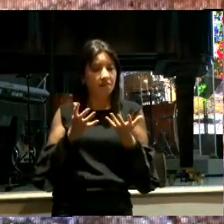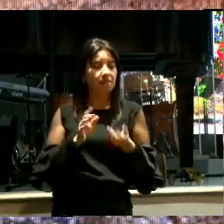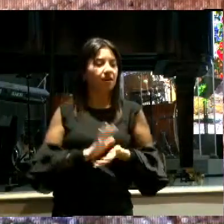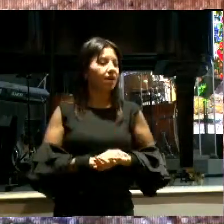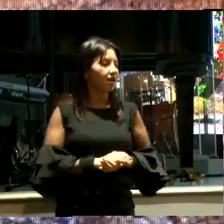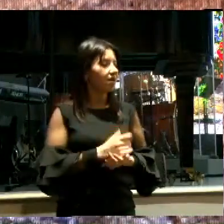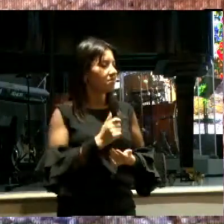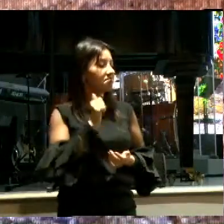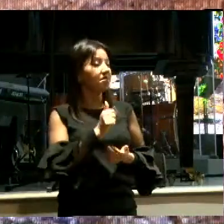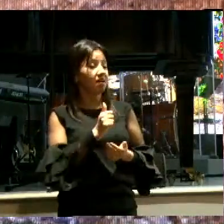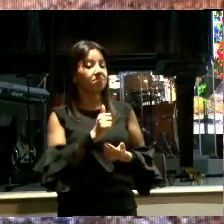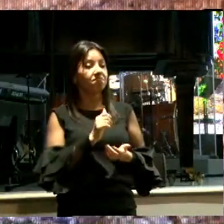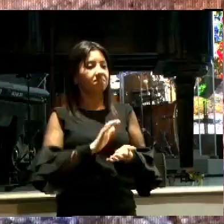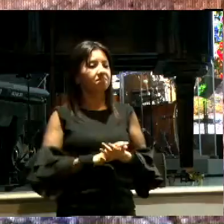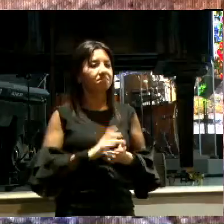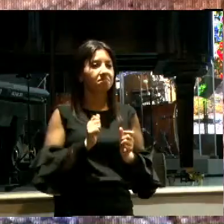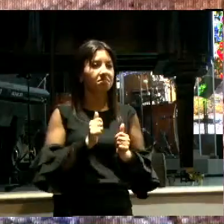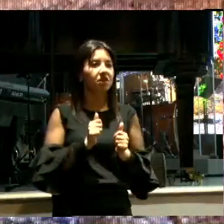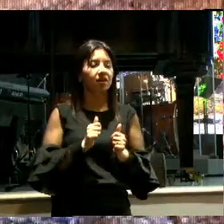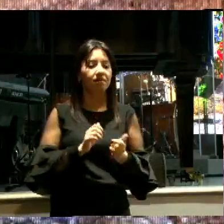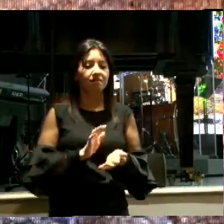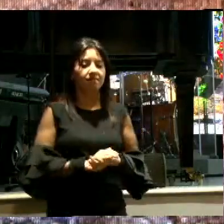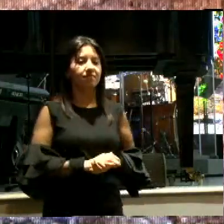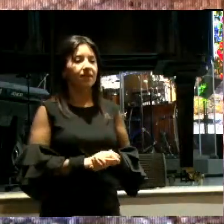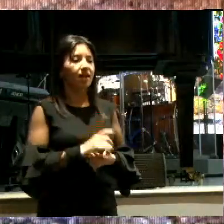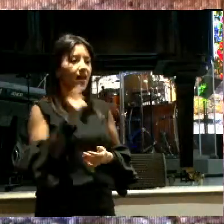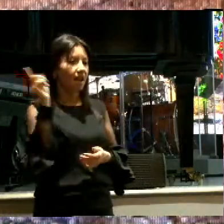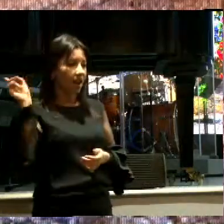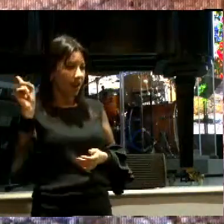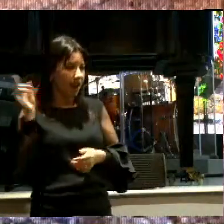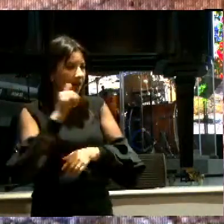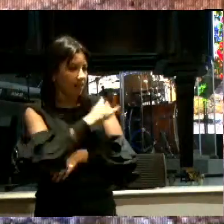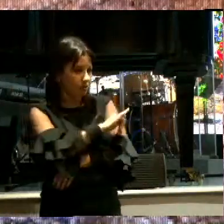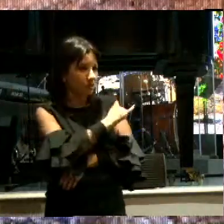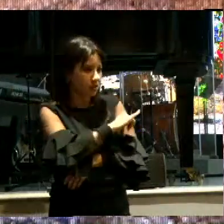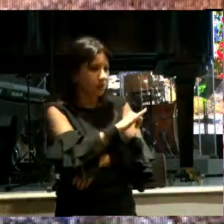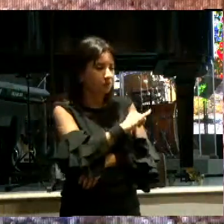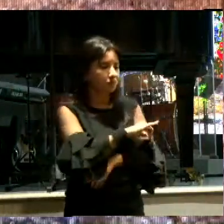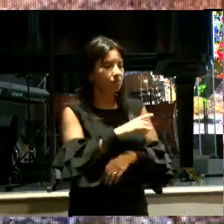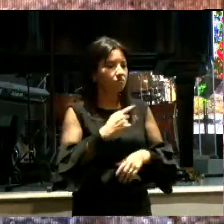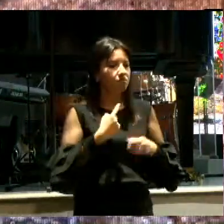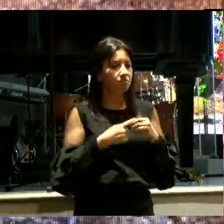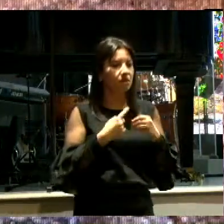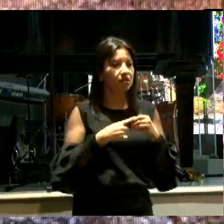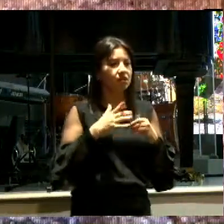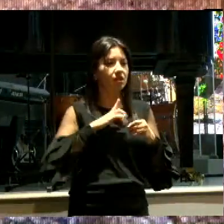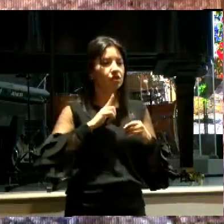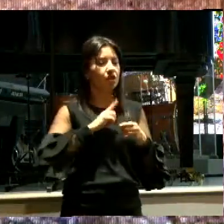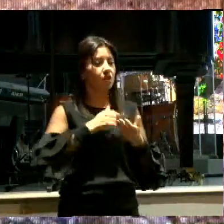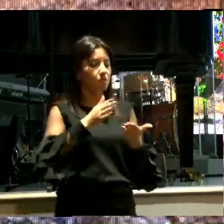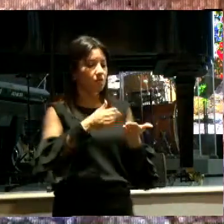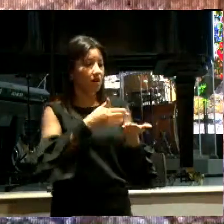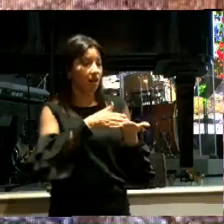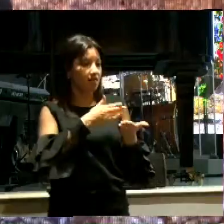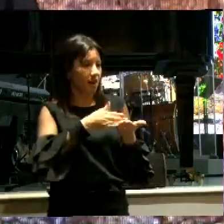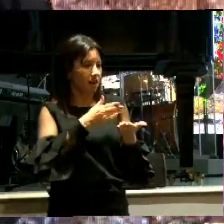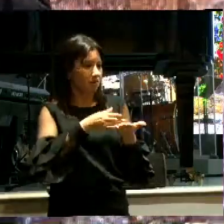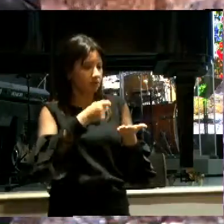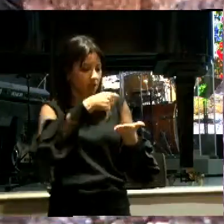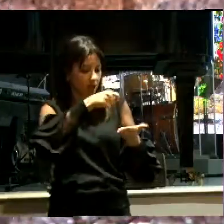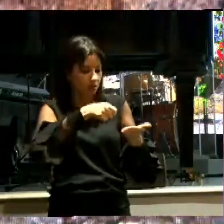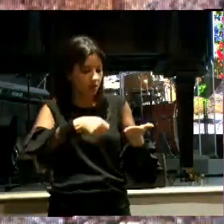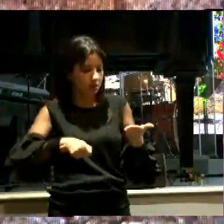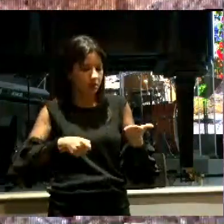no dia de pagar? Porque lá tem o tal do caderno, lá não precisa de cartão, de cartão está chegando agora, entendeu?